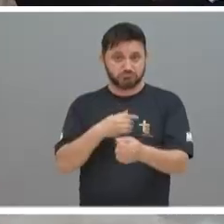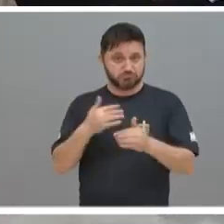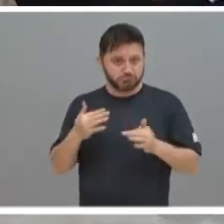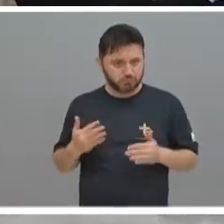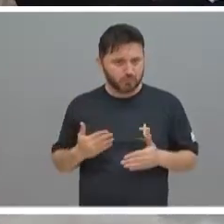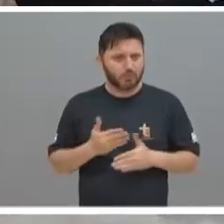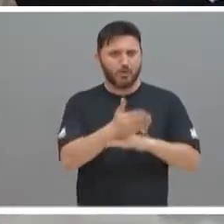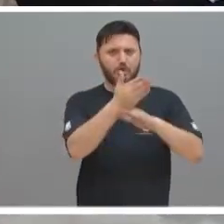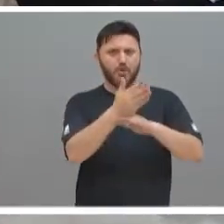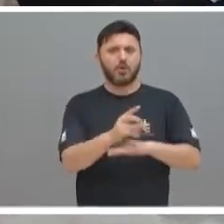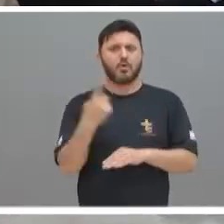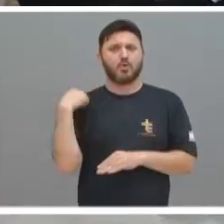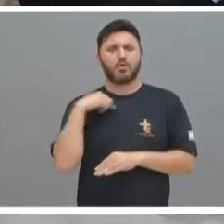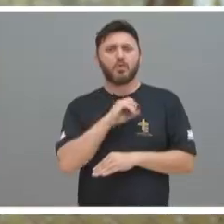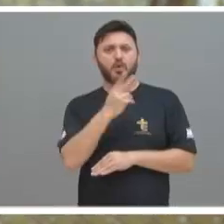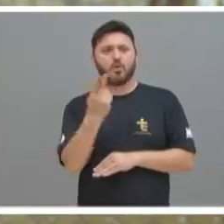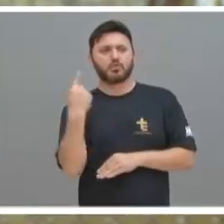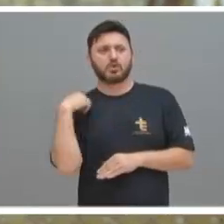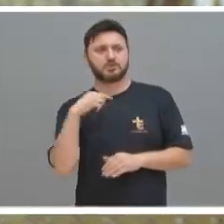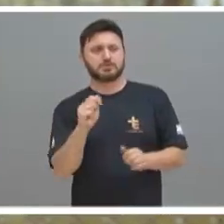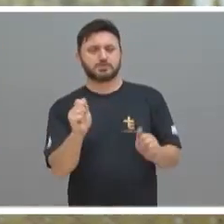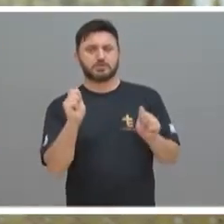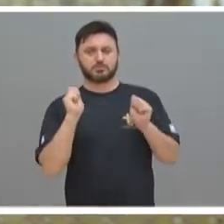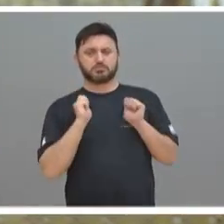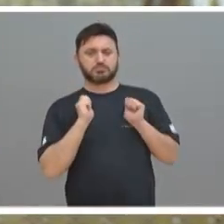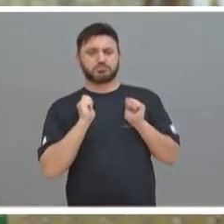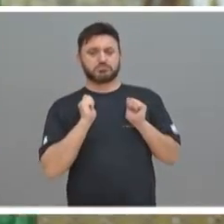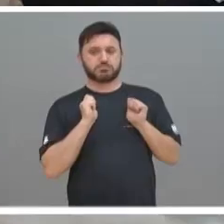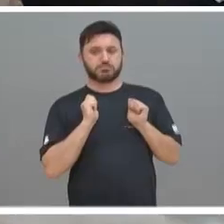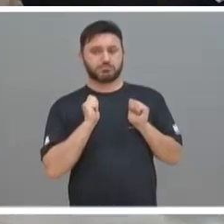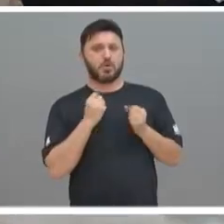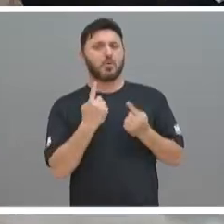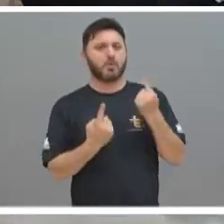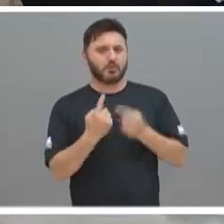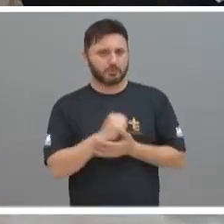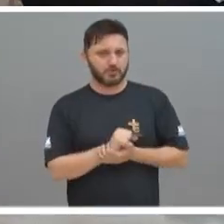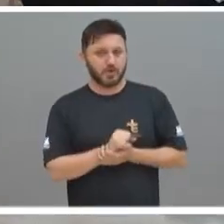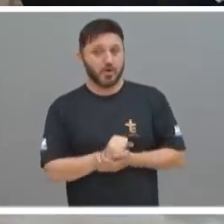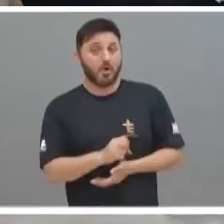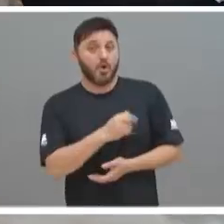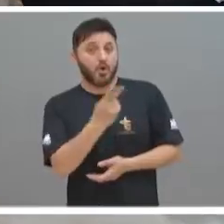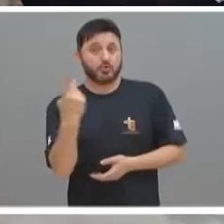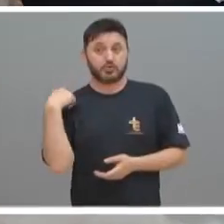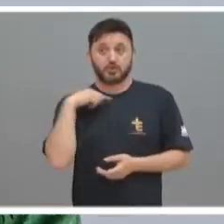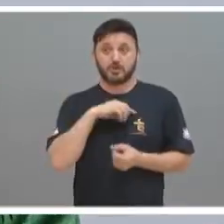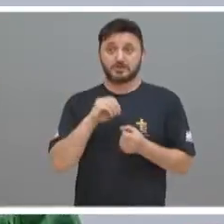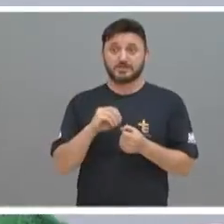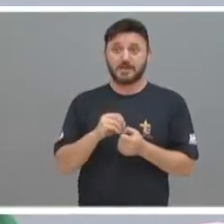e senhor ou vamos recuar? Ou vamos fazer aquela coisa perigosa,